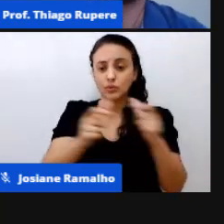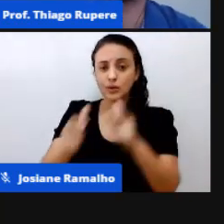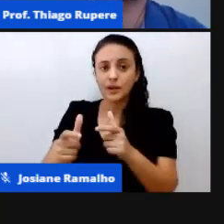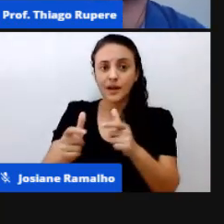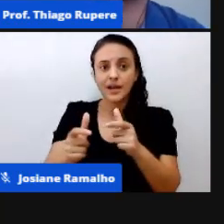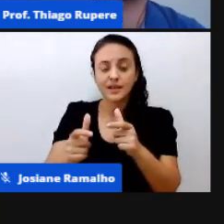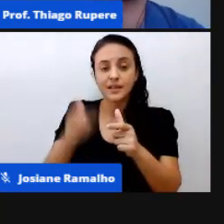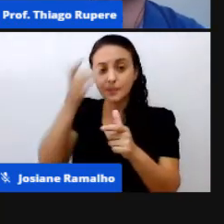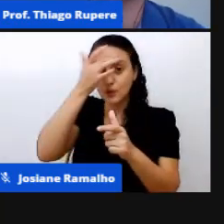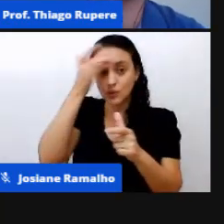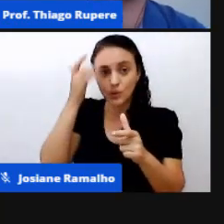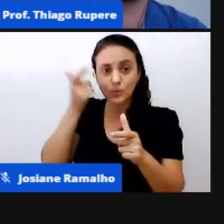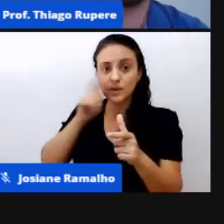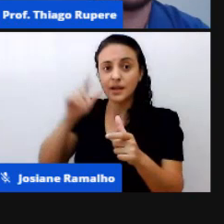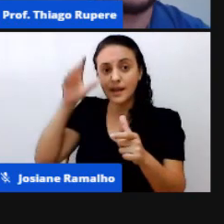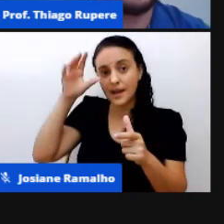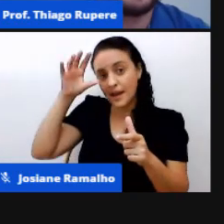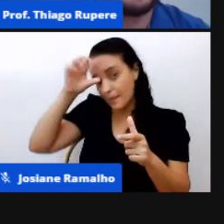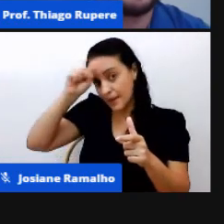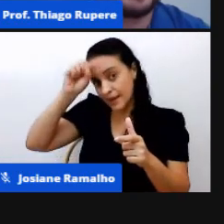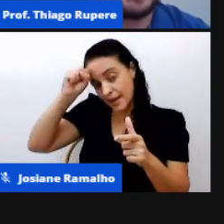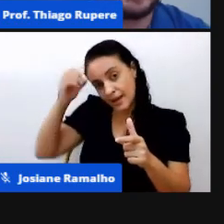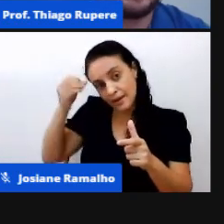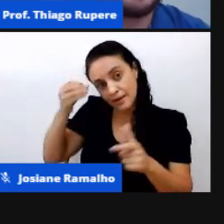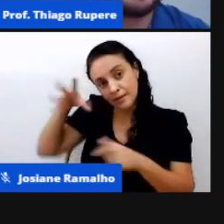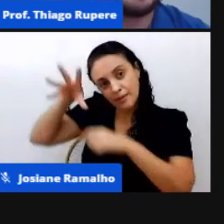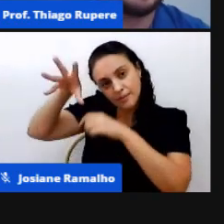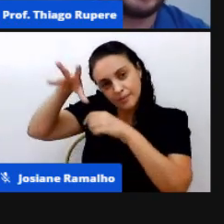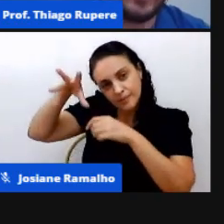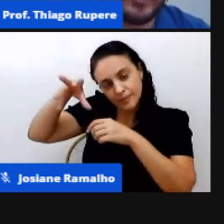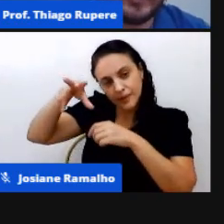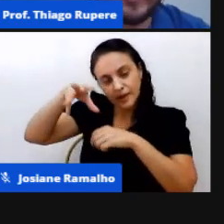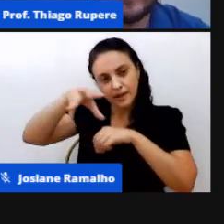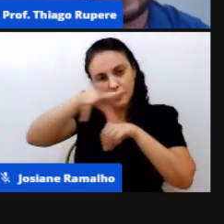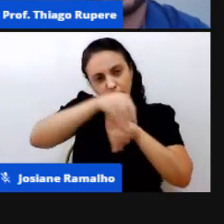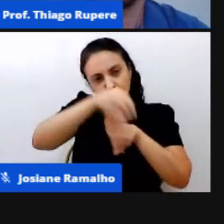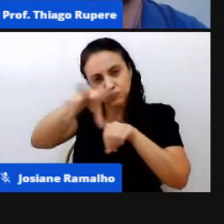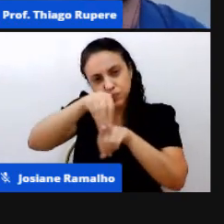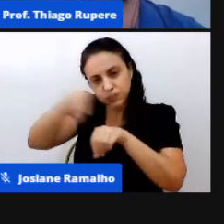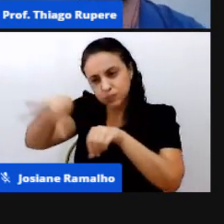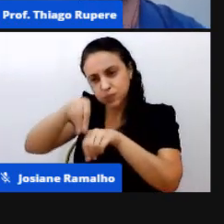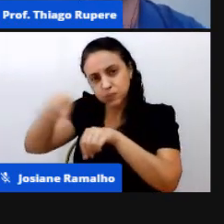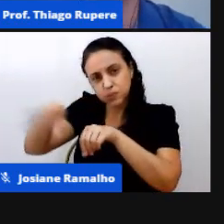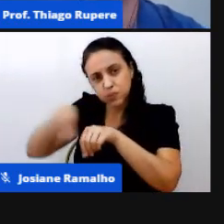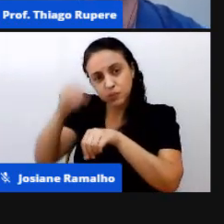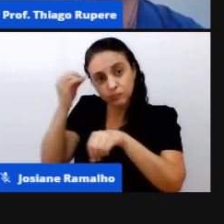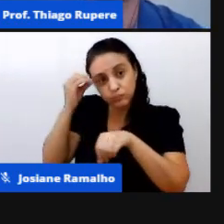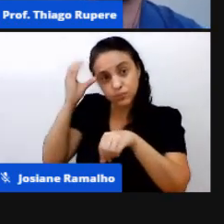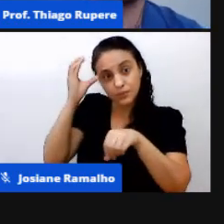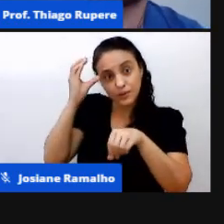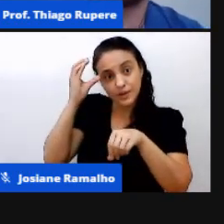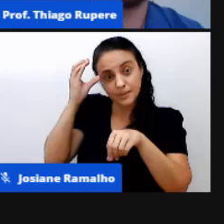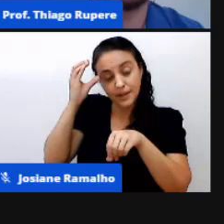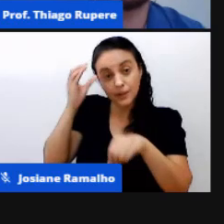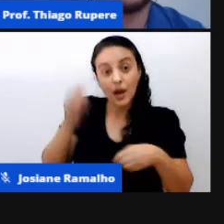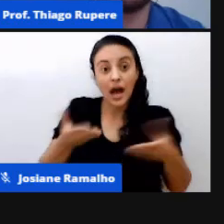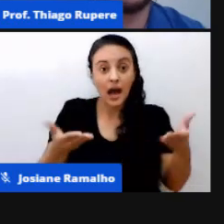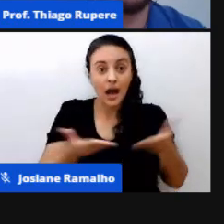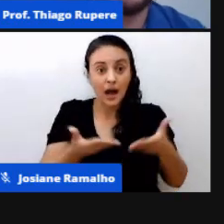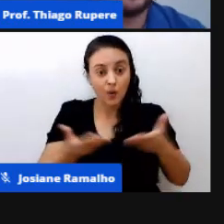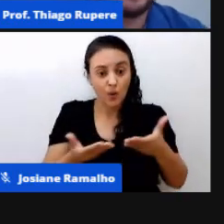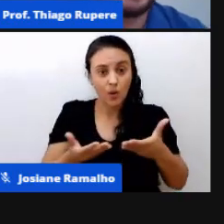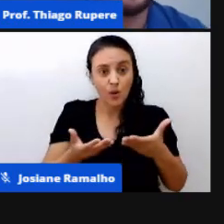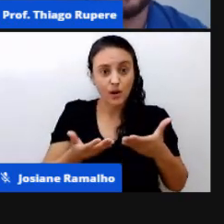Nós sabemos que, com o advento das tecnologias digitais, entre outros, esse tipo de conhecimento hoje ele